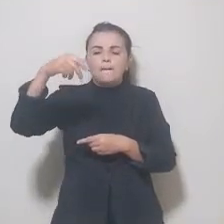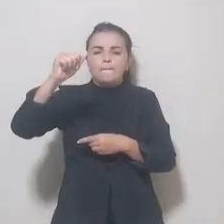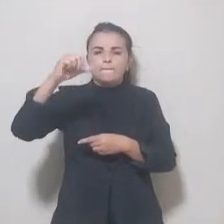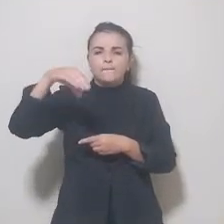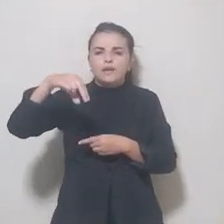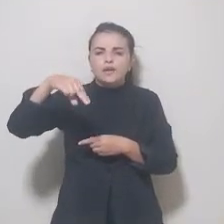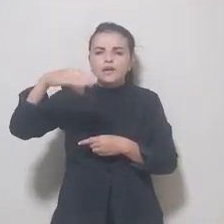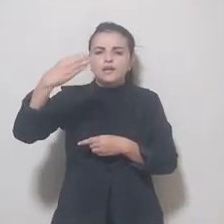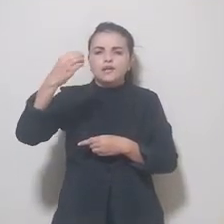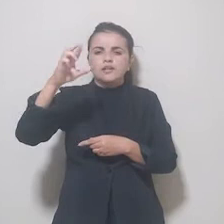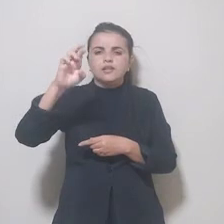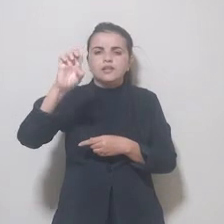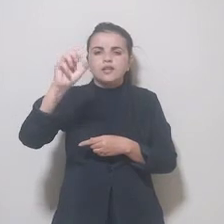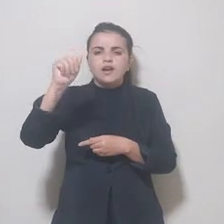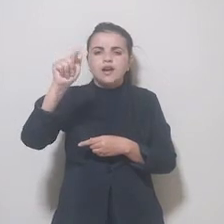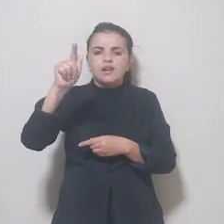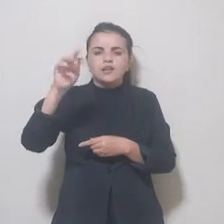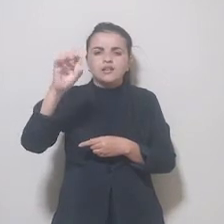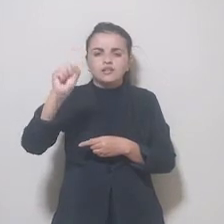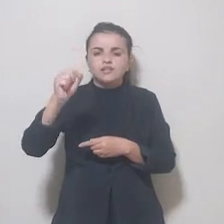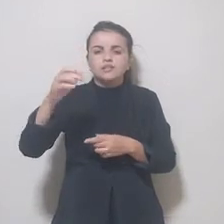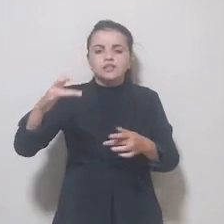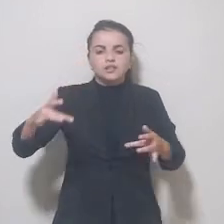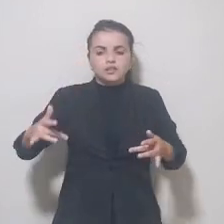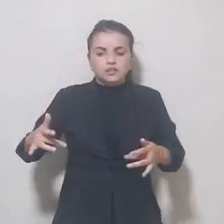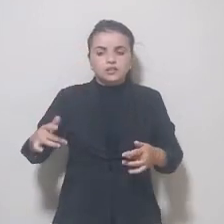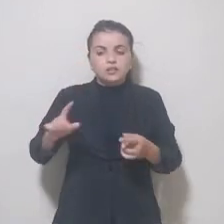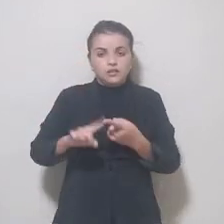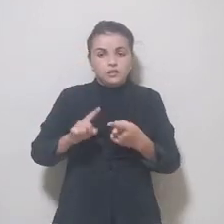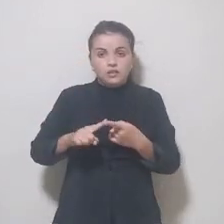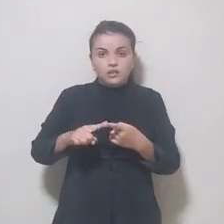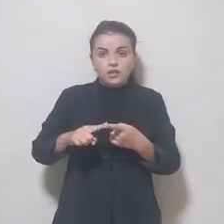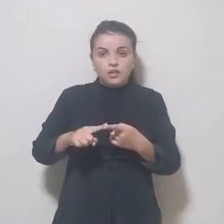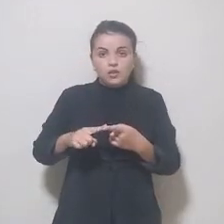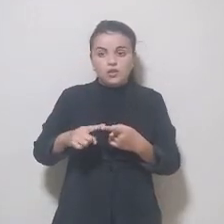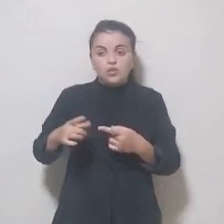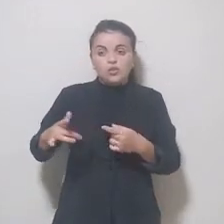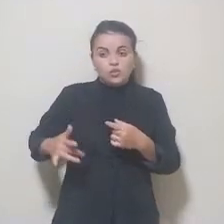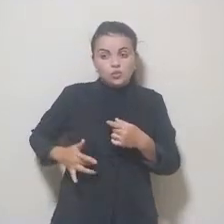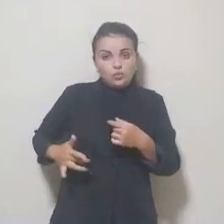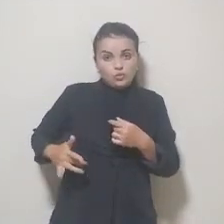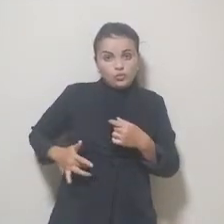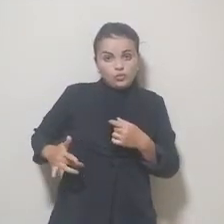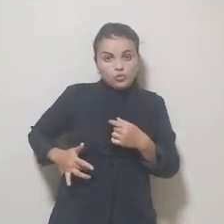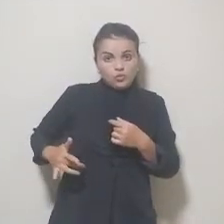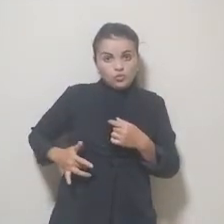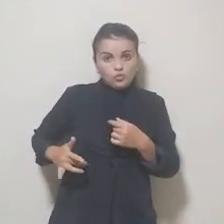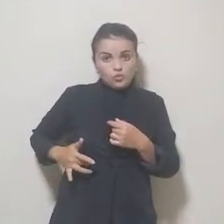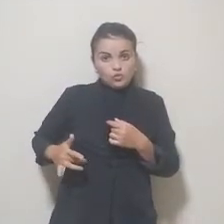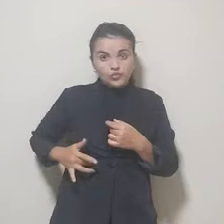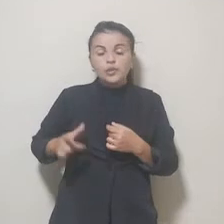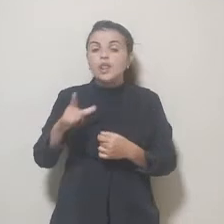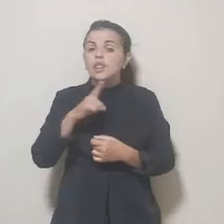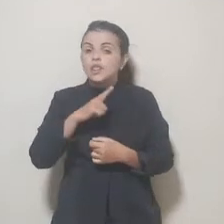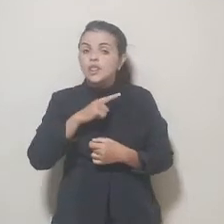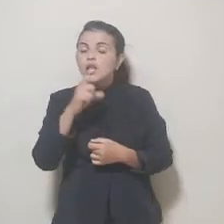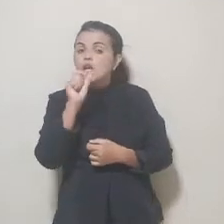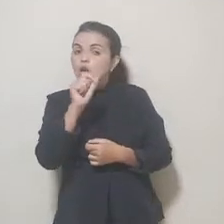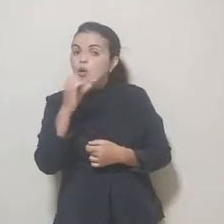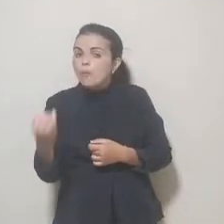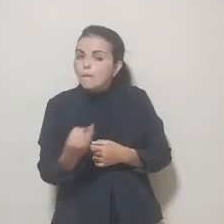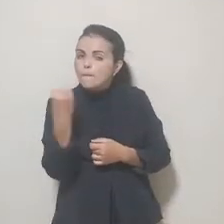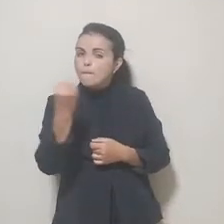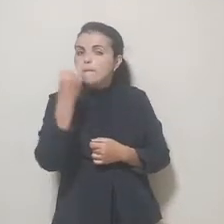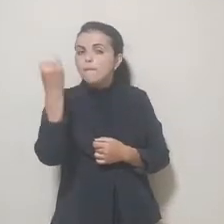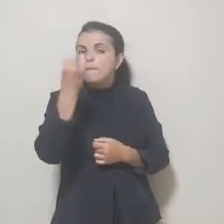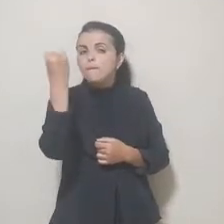As glândulas pancreáticas, eu só peço com esses termos, eu sempre me enrolo. Elas têm uma função muito